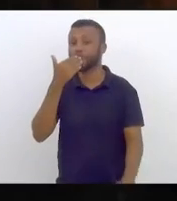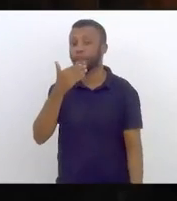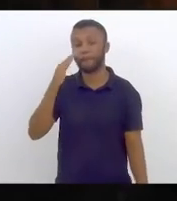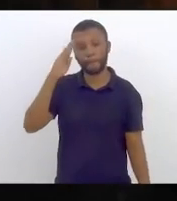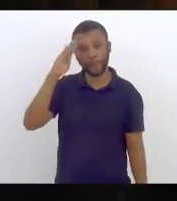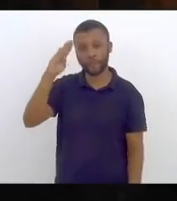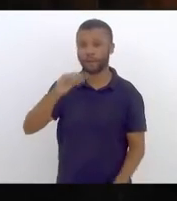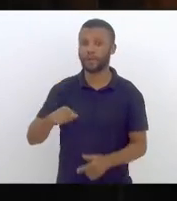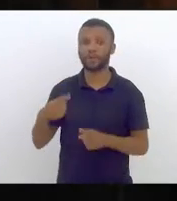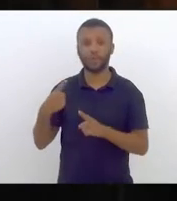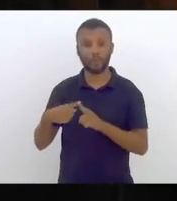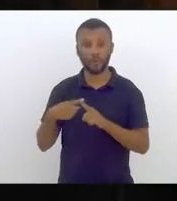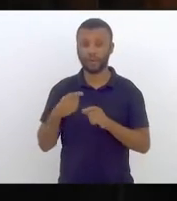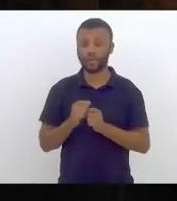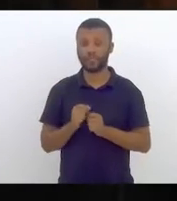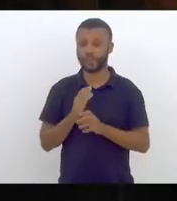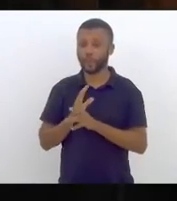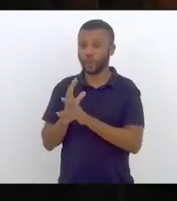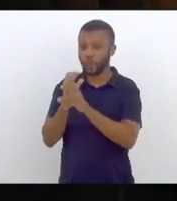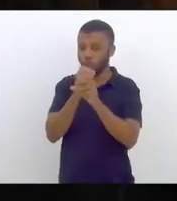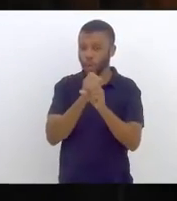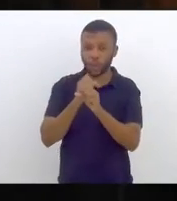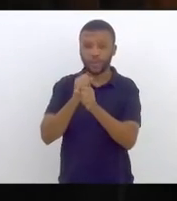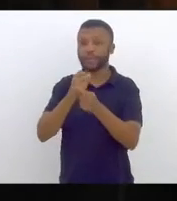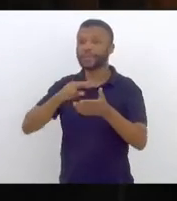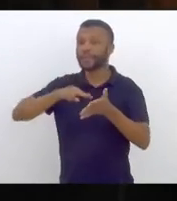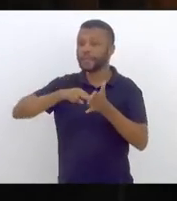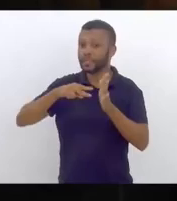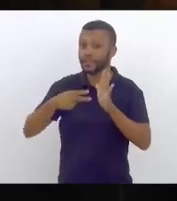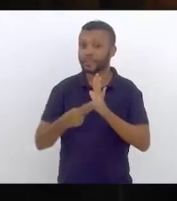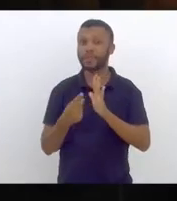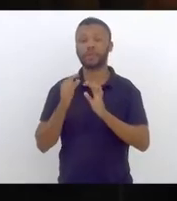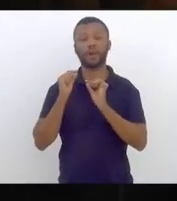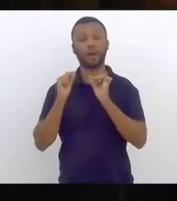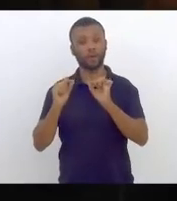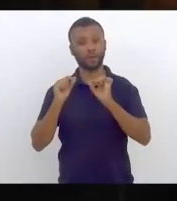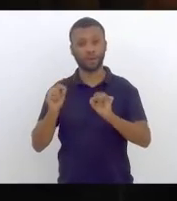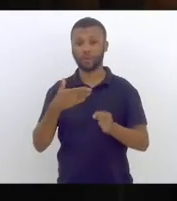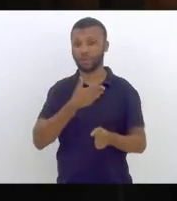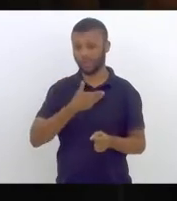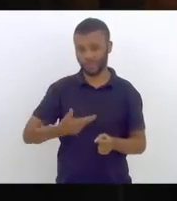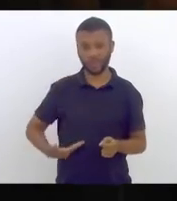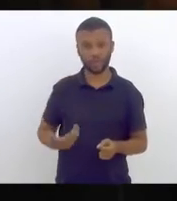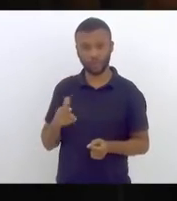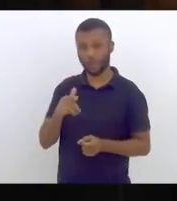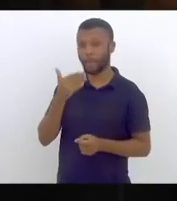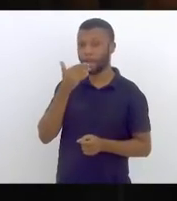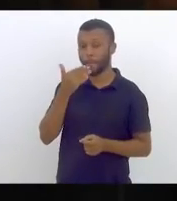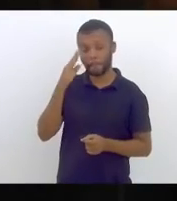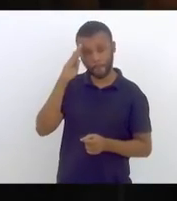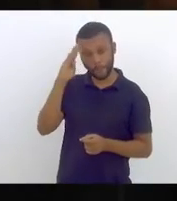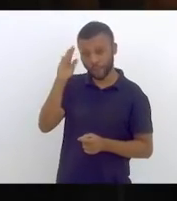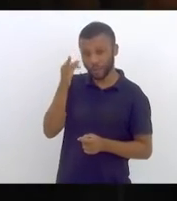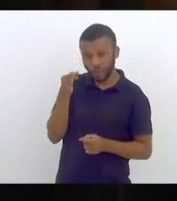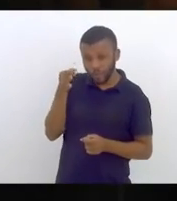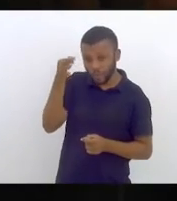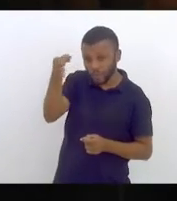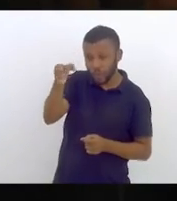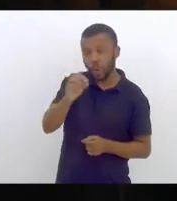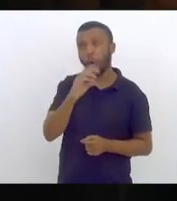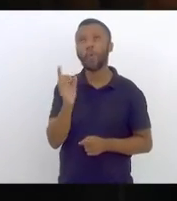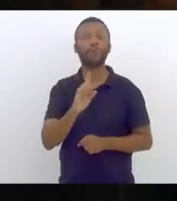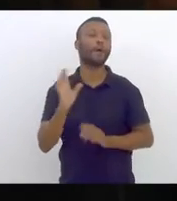contas, orçamento representa aquilo que o governador priorizará ou